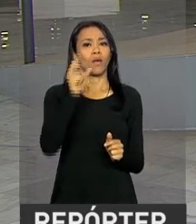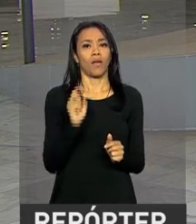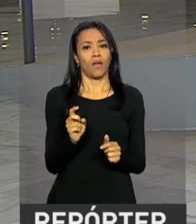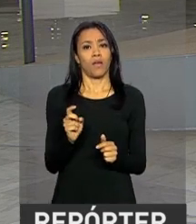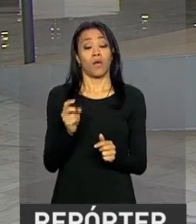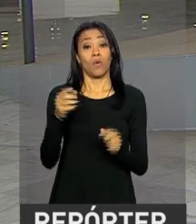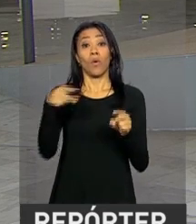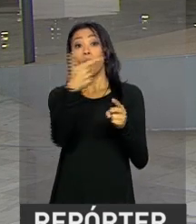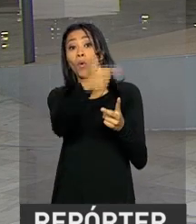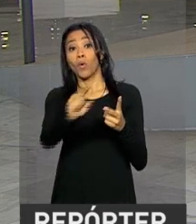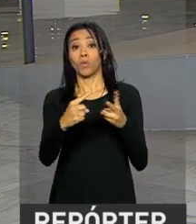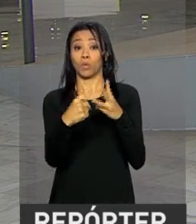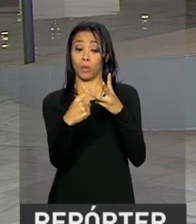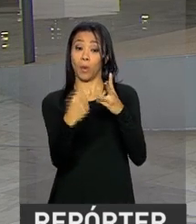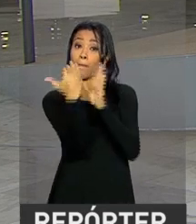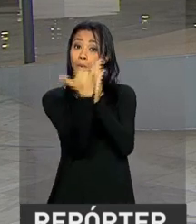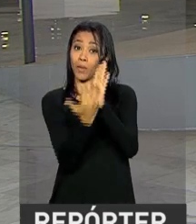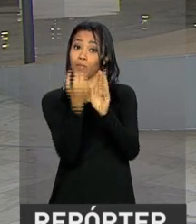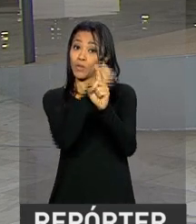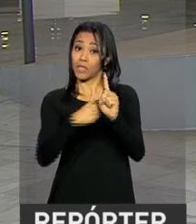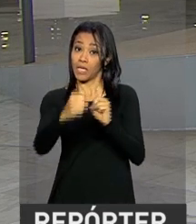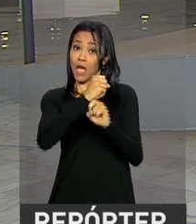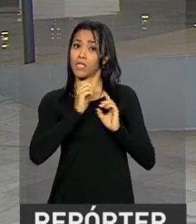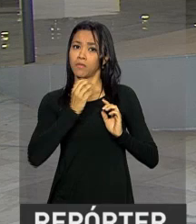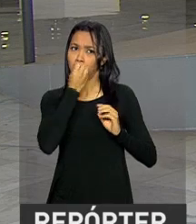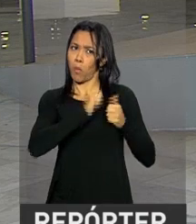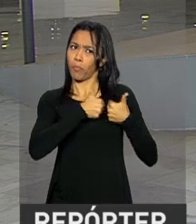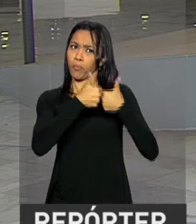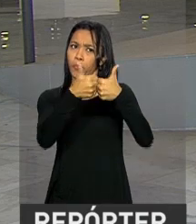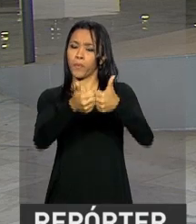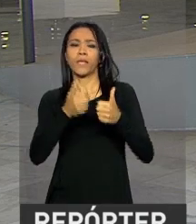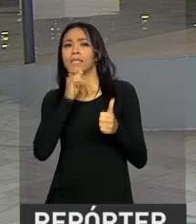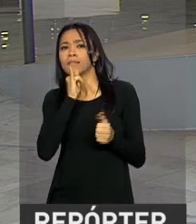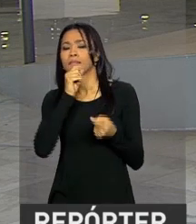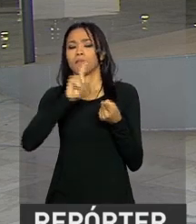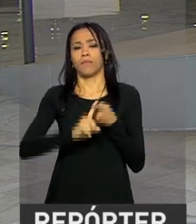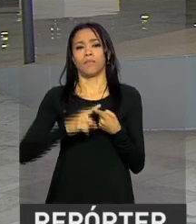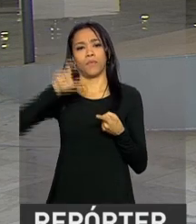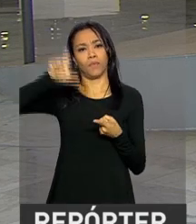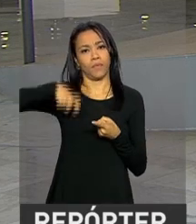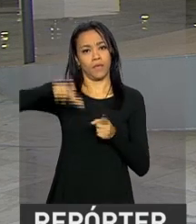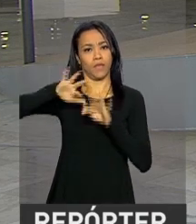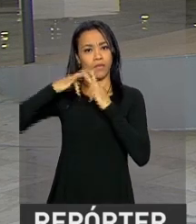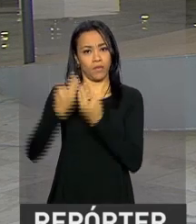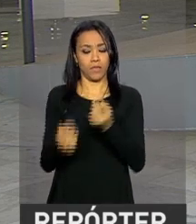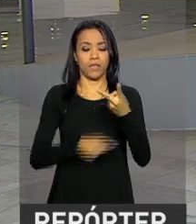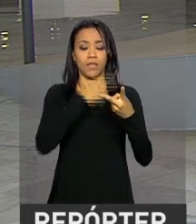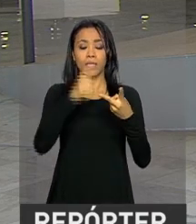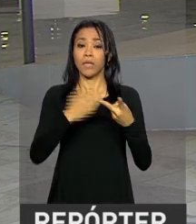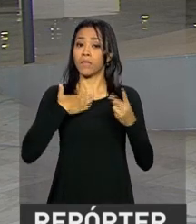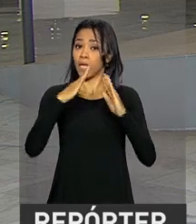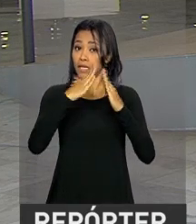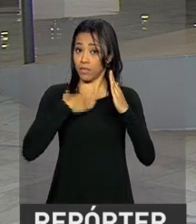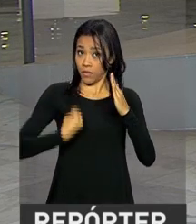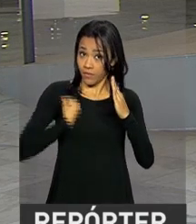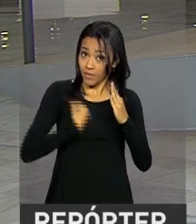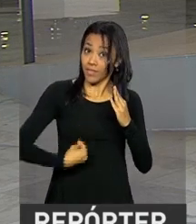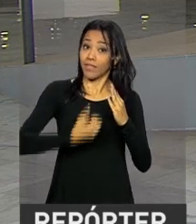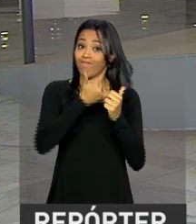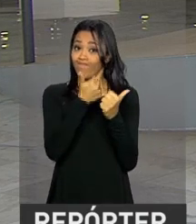prestigiando programas sociais que deram certo, citou os casos dos programas Bolsa Família e Minha Casa Minha